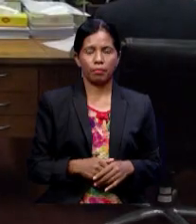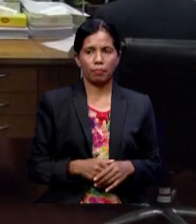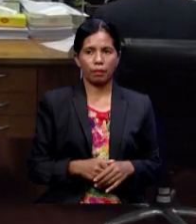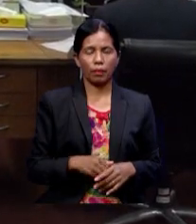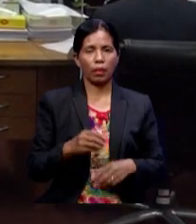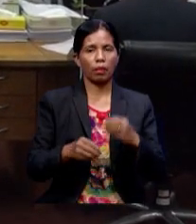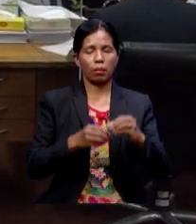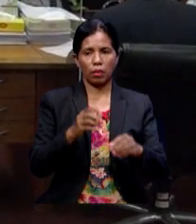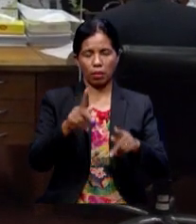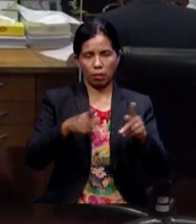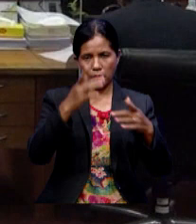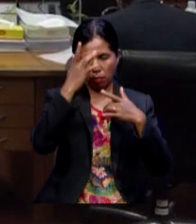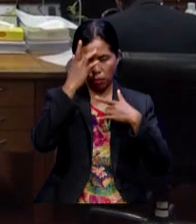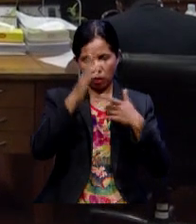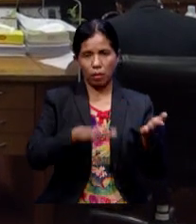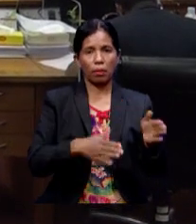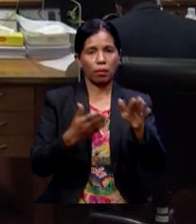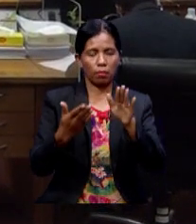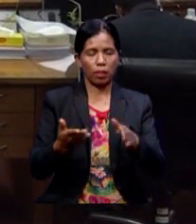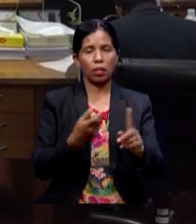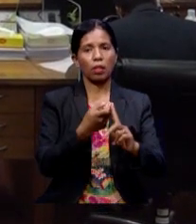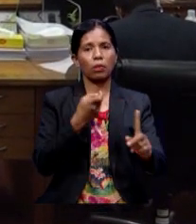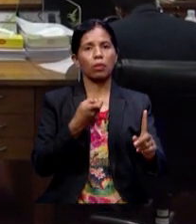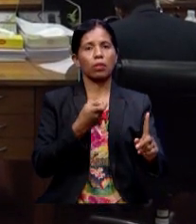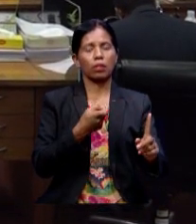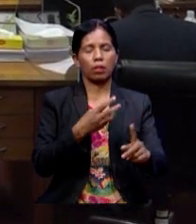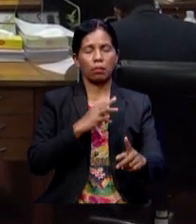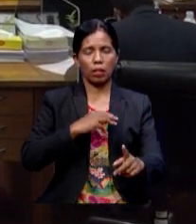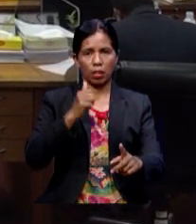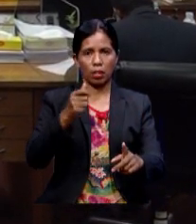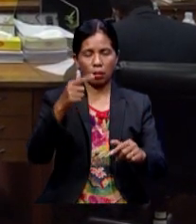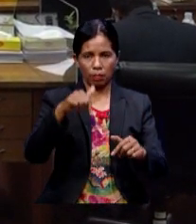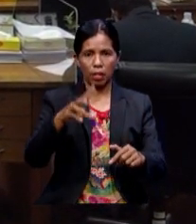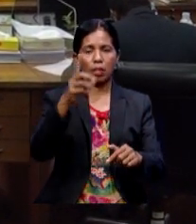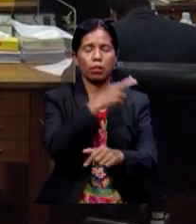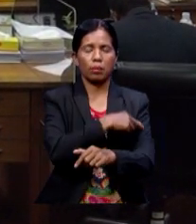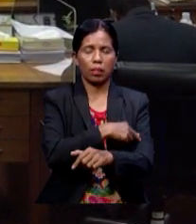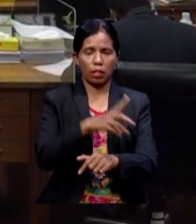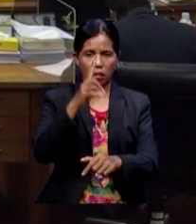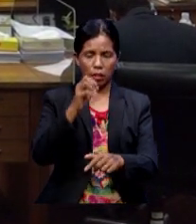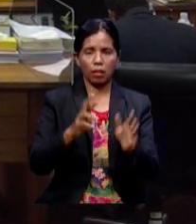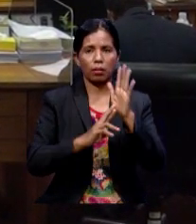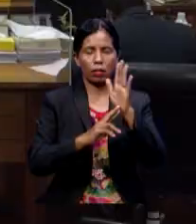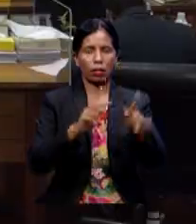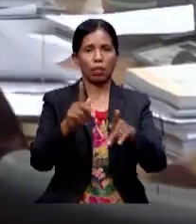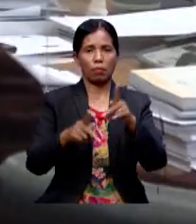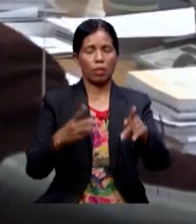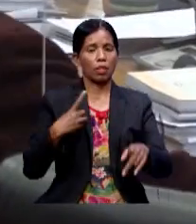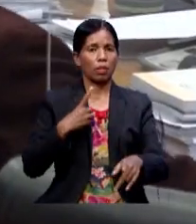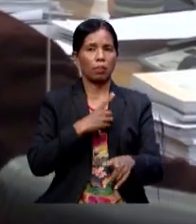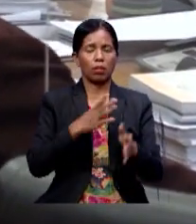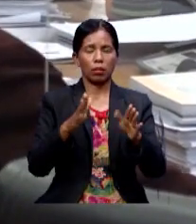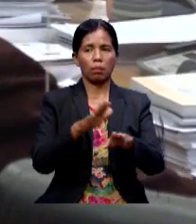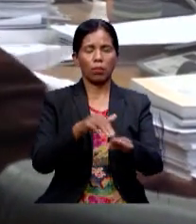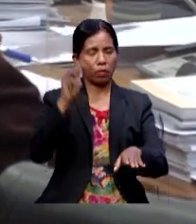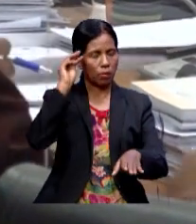Relaciona ho paciente nebe mate ha fuen hal transferencia husi hospital referencia maliana ma hospital nasional Giri Waladares. Representante povi ha Parlamento Nasional sebolu ministra